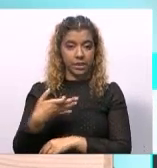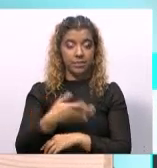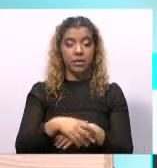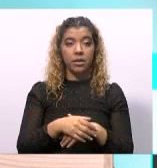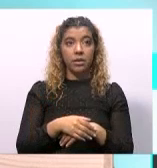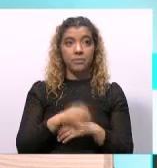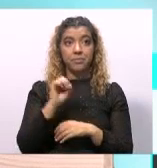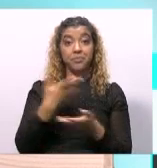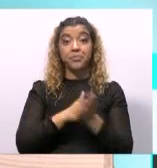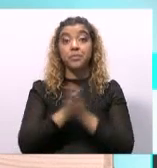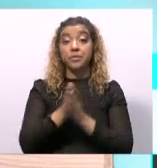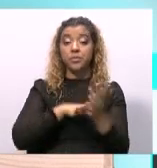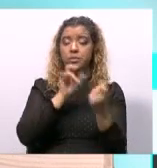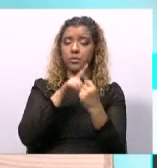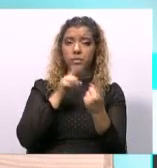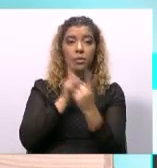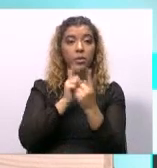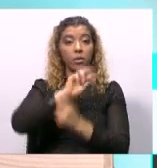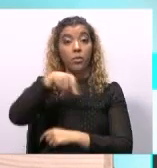22 508 3297 ou utilizar o nosso endereço de e-mail